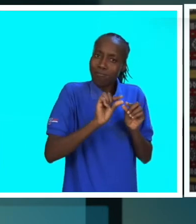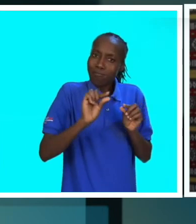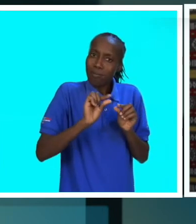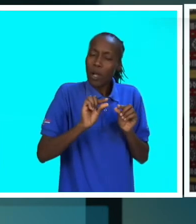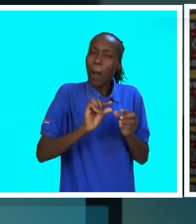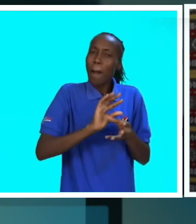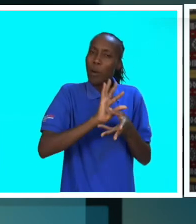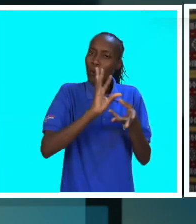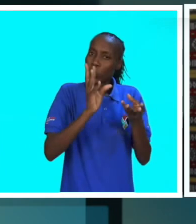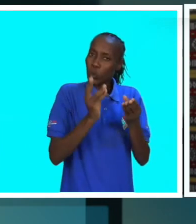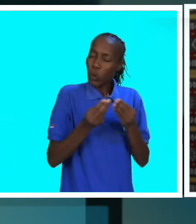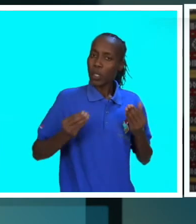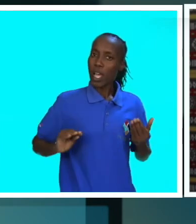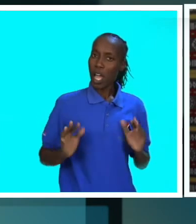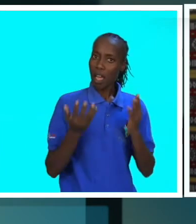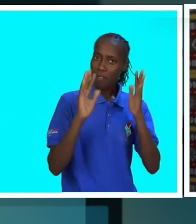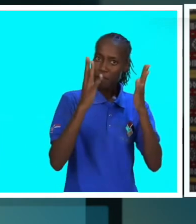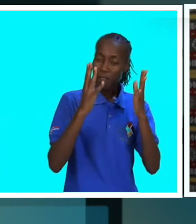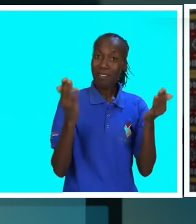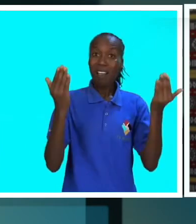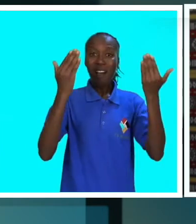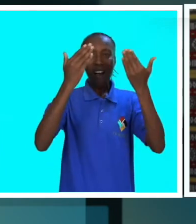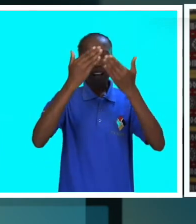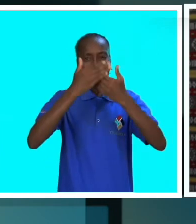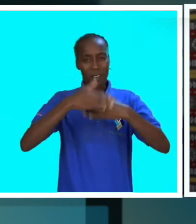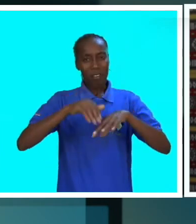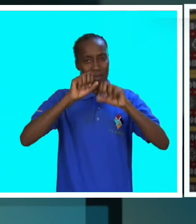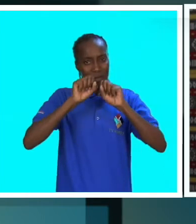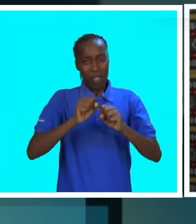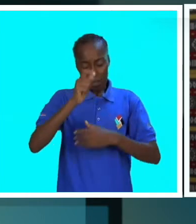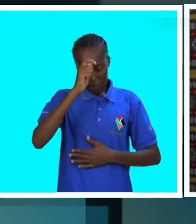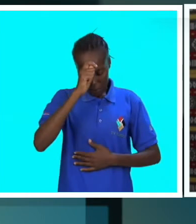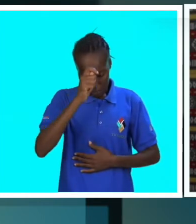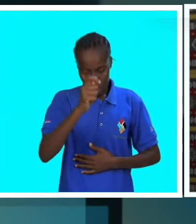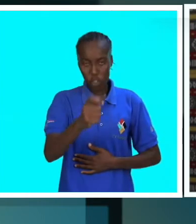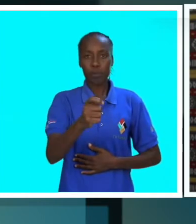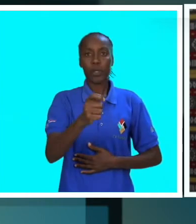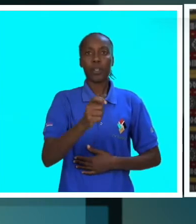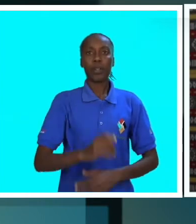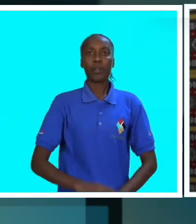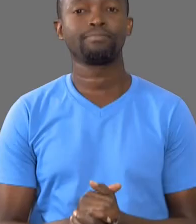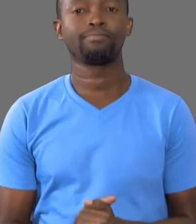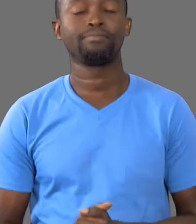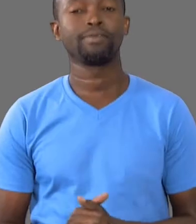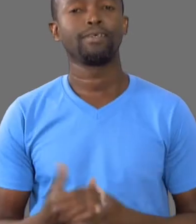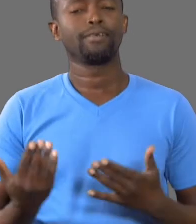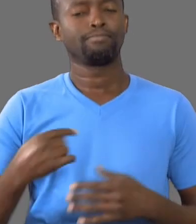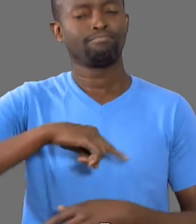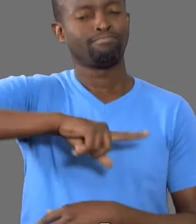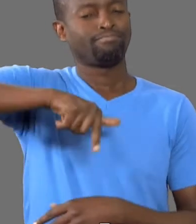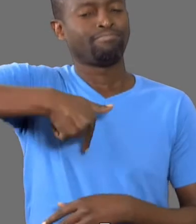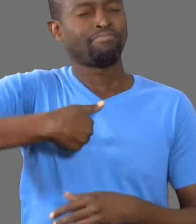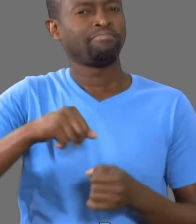nosso estilo de vida, todas as nossas noitadas, tudo e mais alguma coisa é o que deve ser possível.